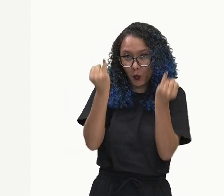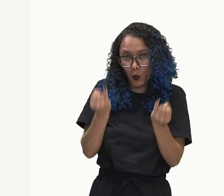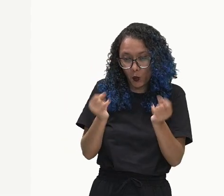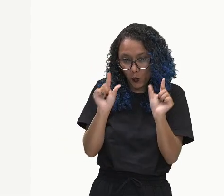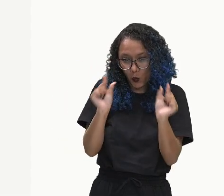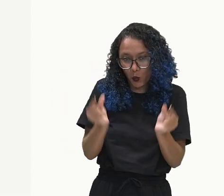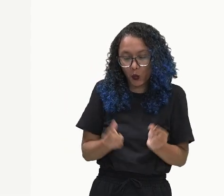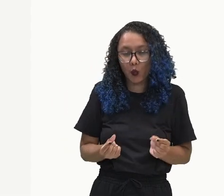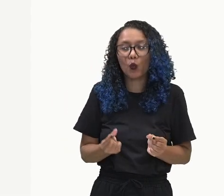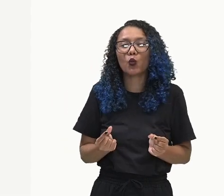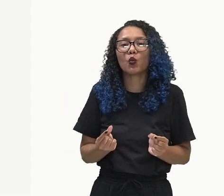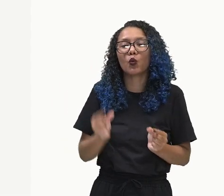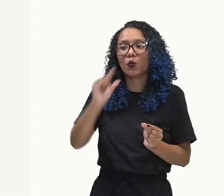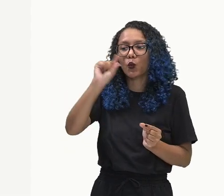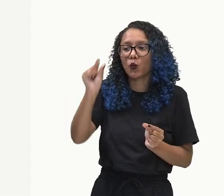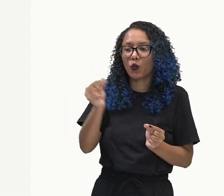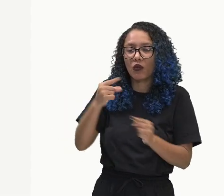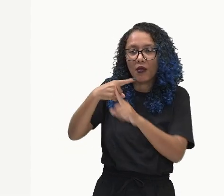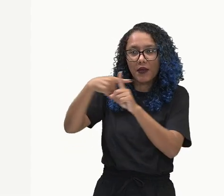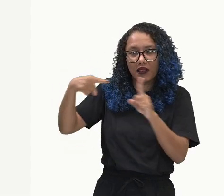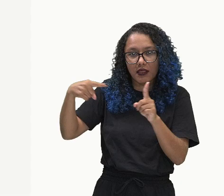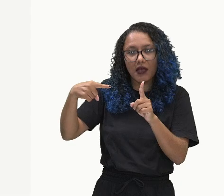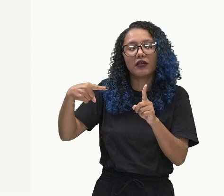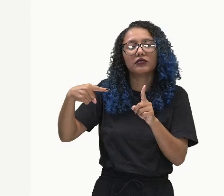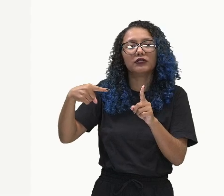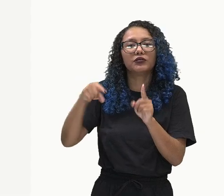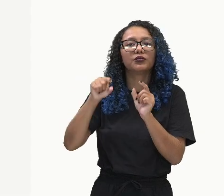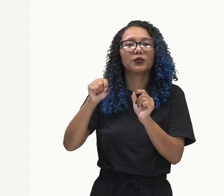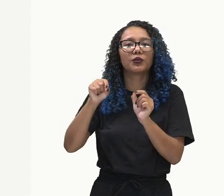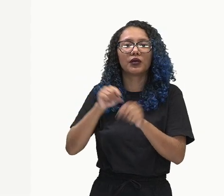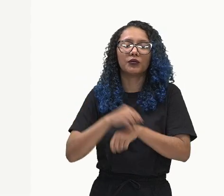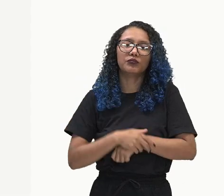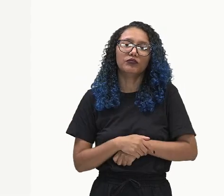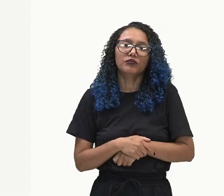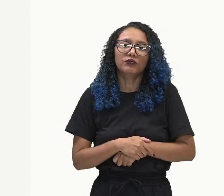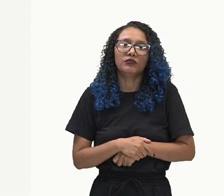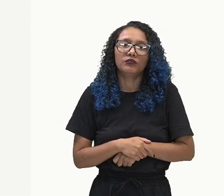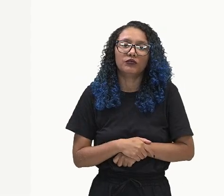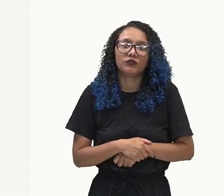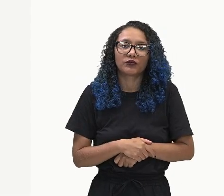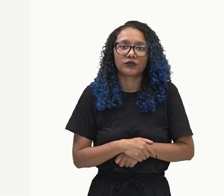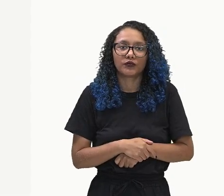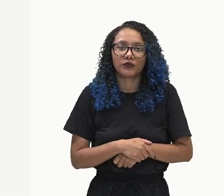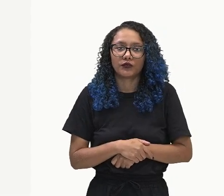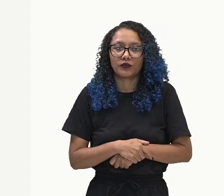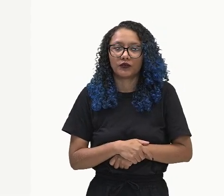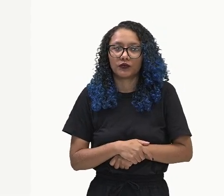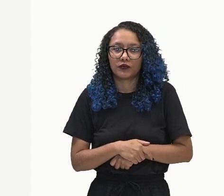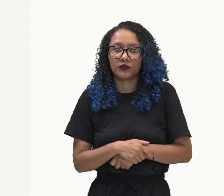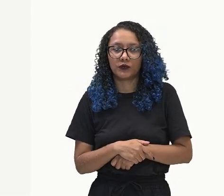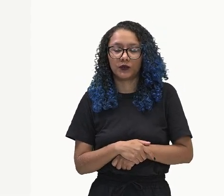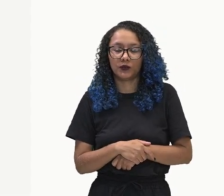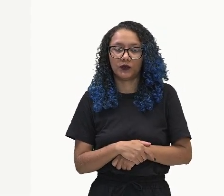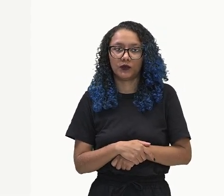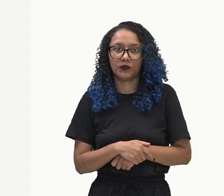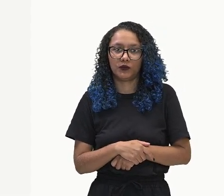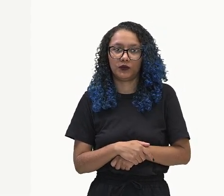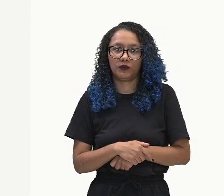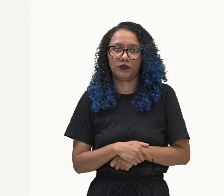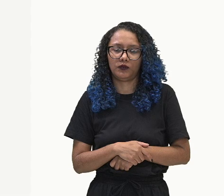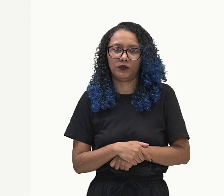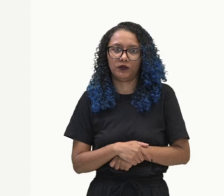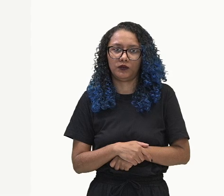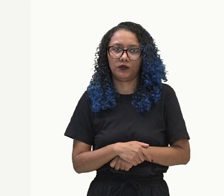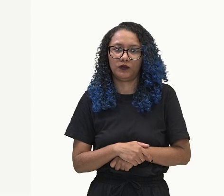nesse período que o aparelho reprodutor, vamos dizer assim, de um modo geral, está no